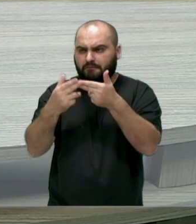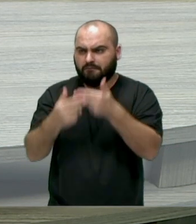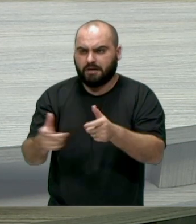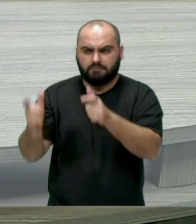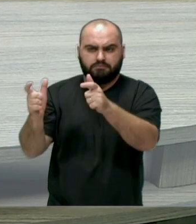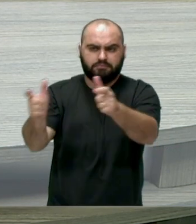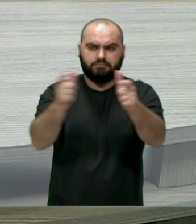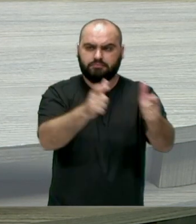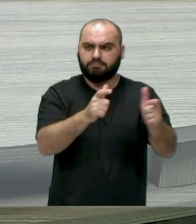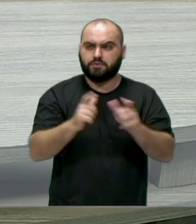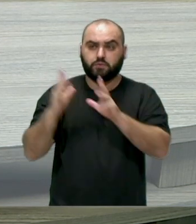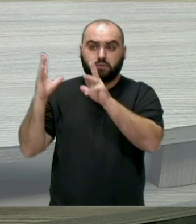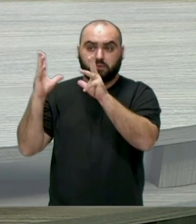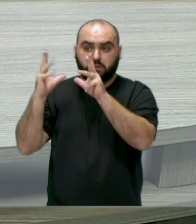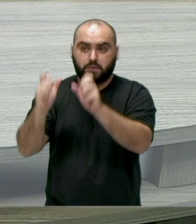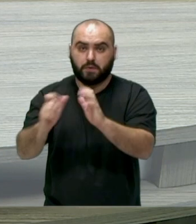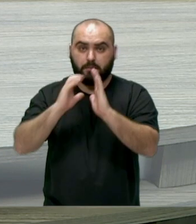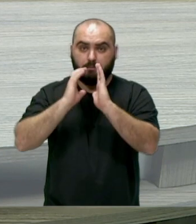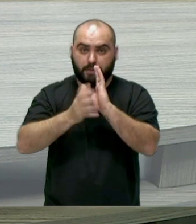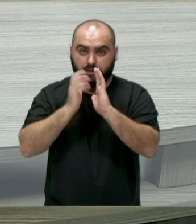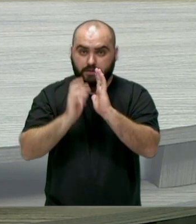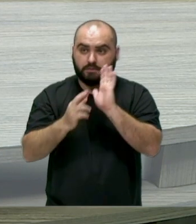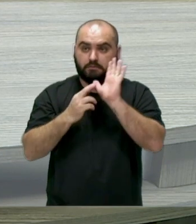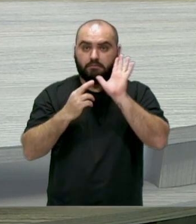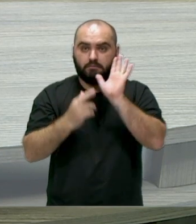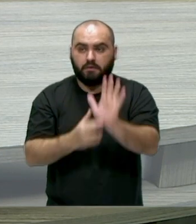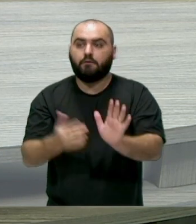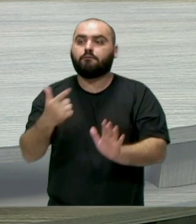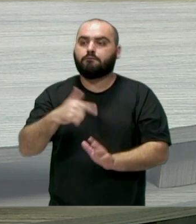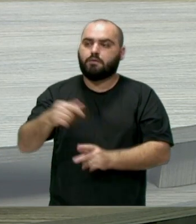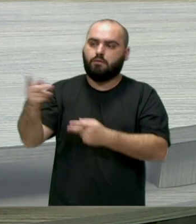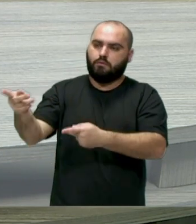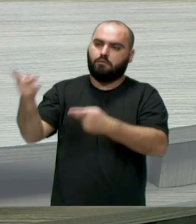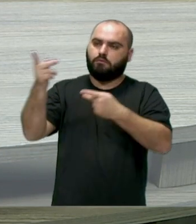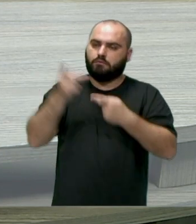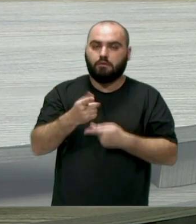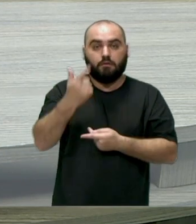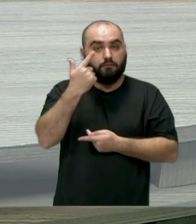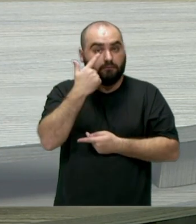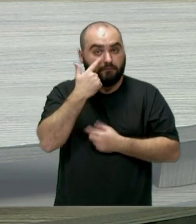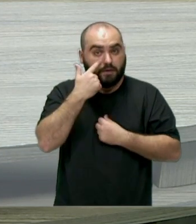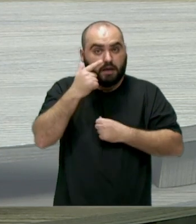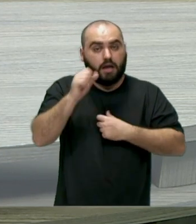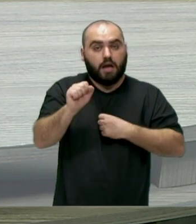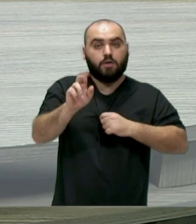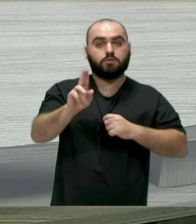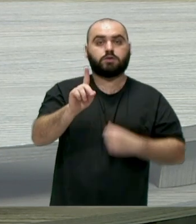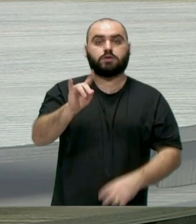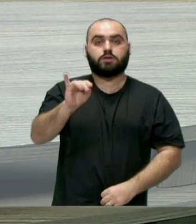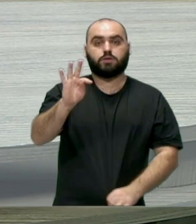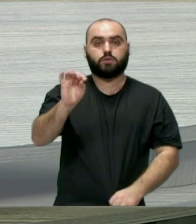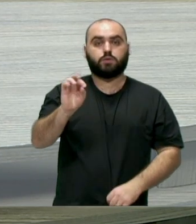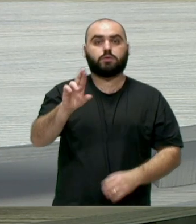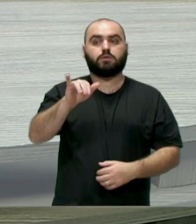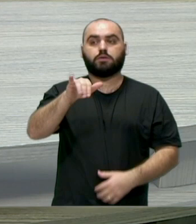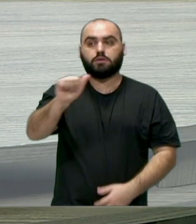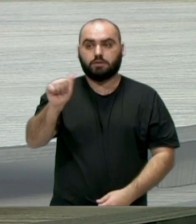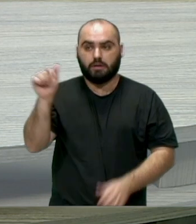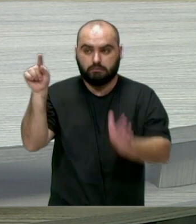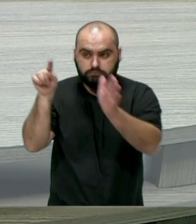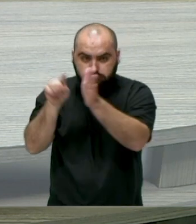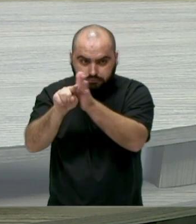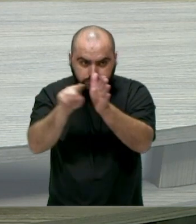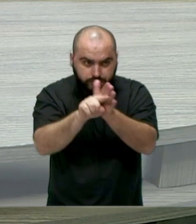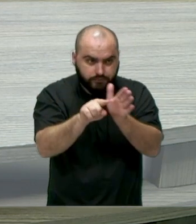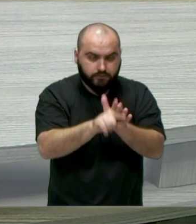esferas, todos os partidos políticos, representantes de partidos políticos, foram convidados a acompanhar essa auditoria, a fazer essas intervenções,